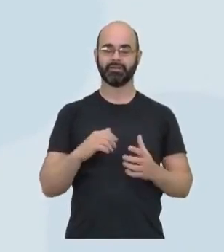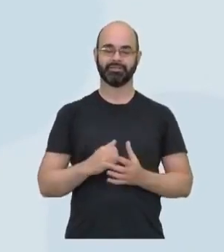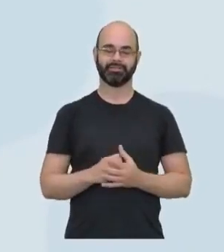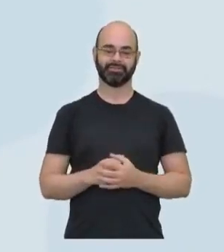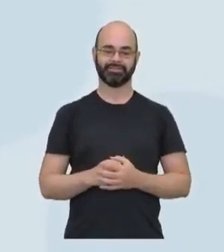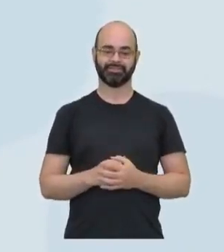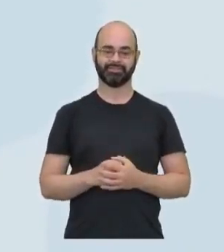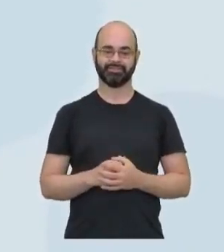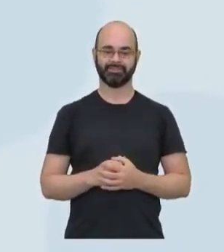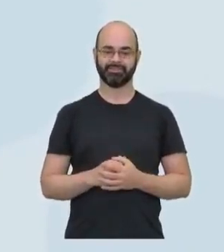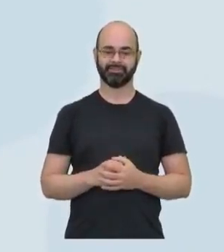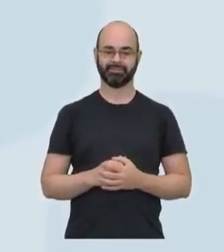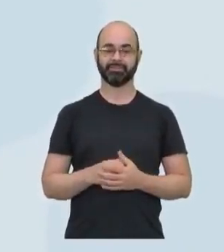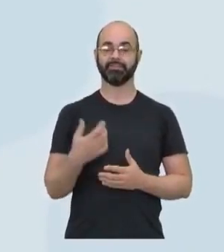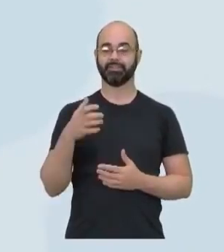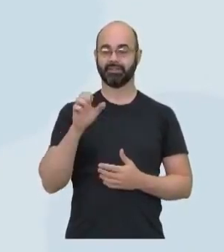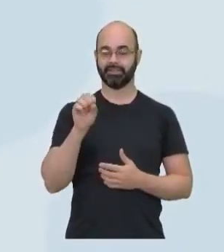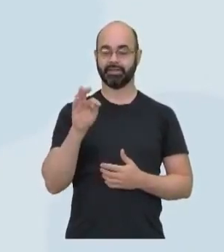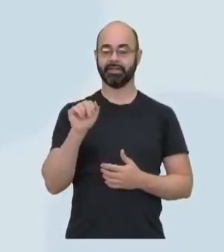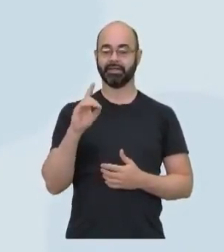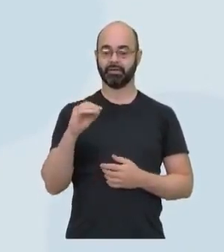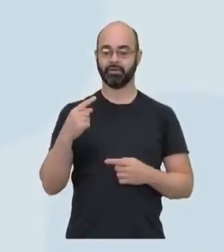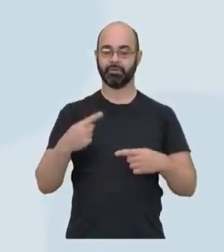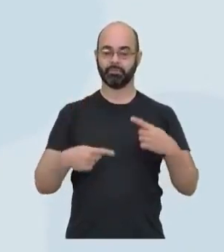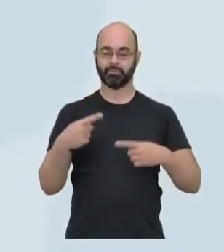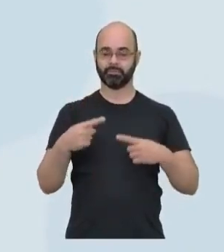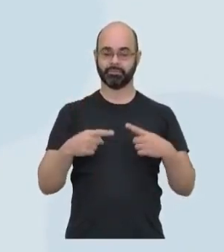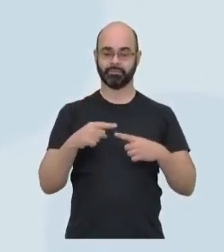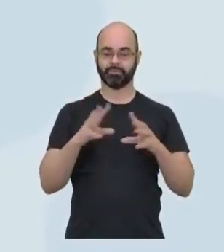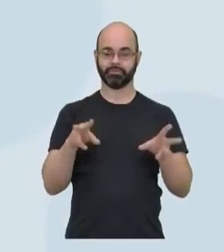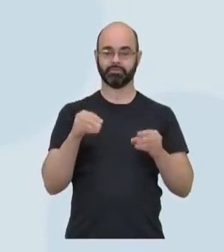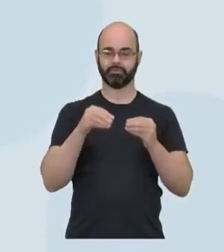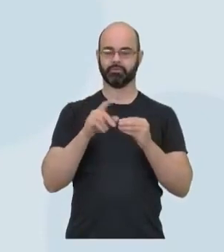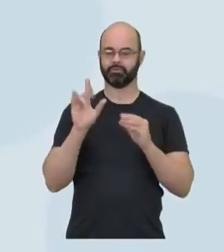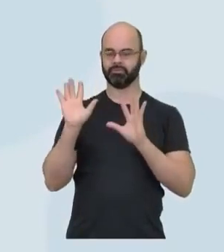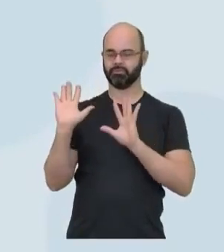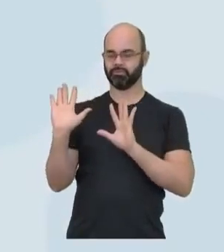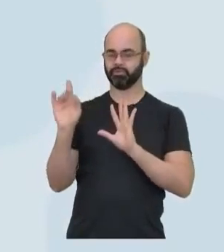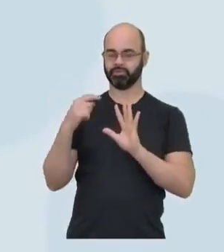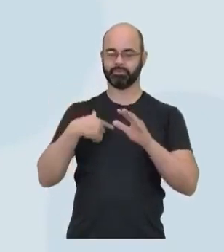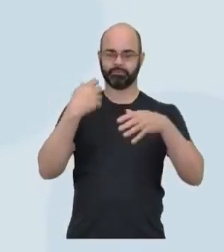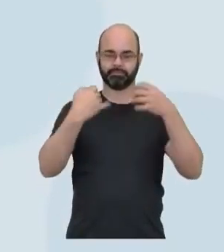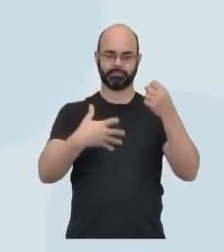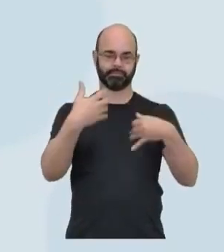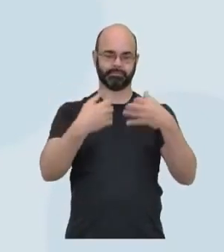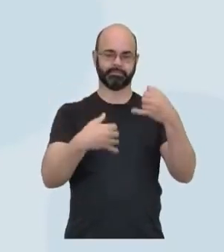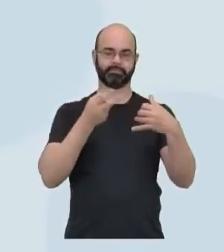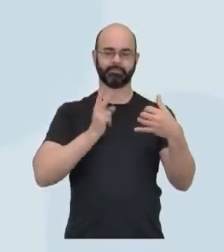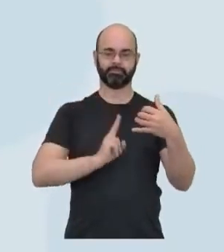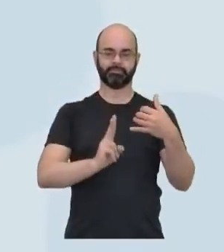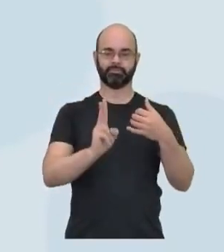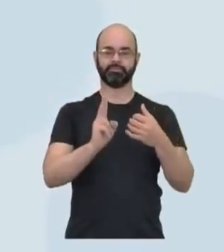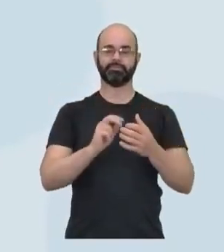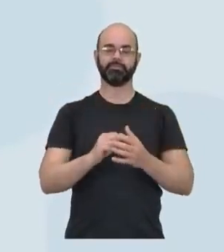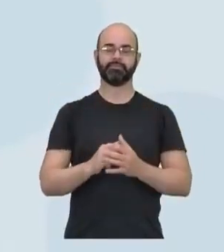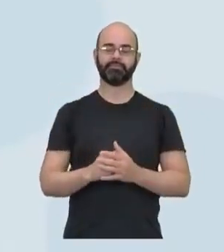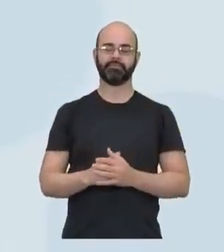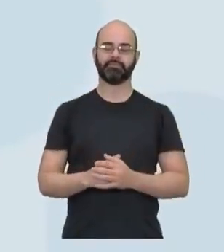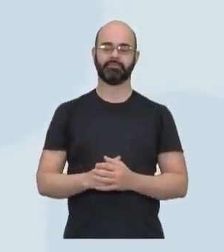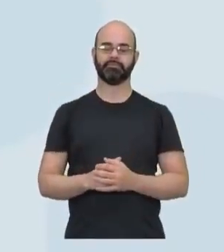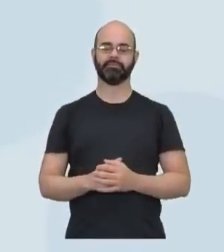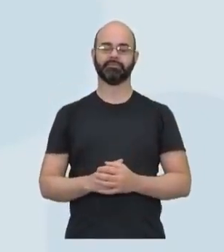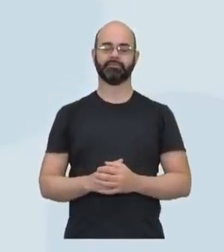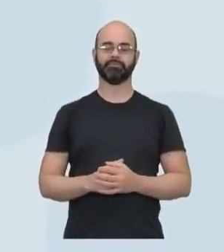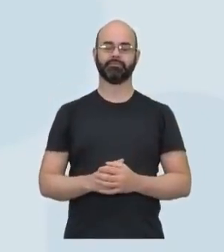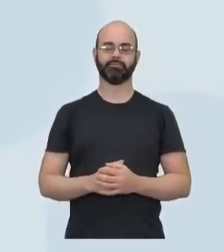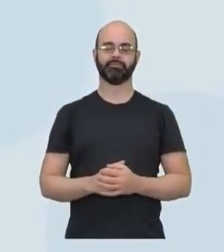Estado político, que é essa instituição, eu vou deixar na tela enquanto eu vou explicando, vou pedir para deixar na tela enquanto eu vou